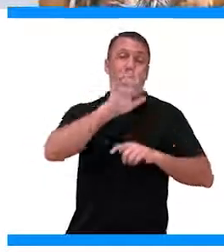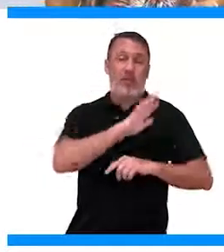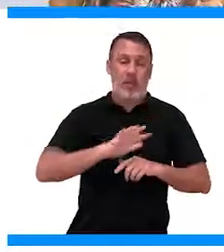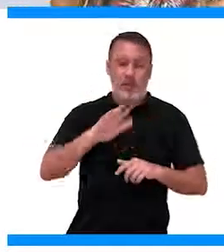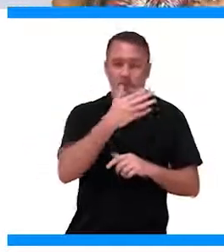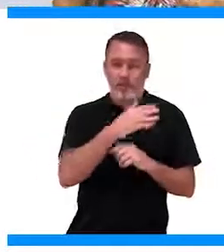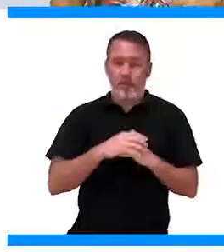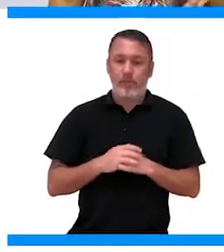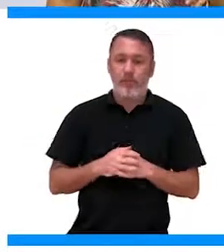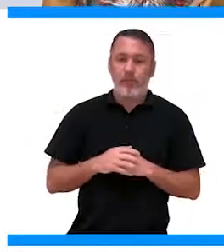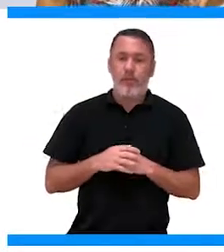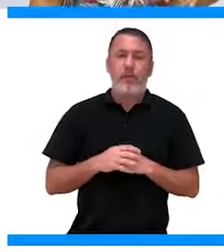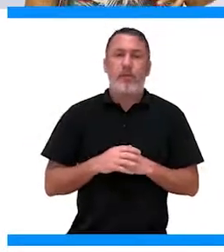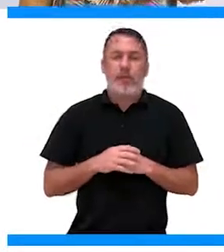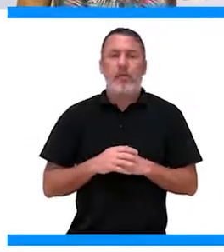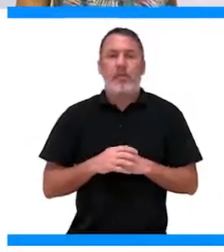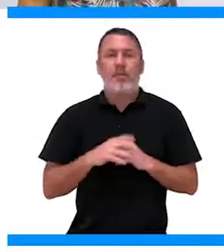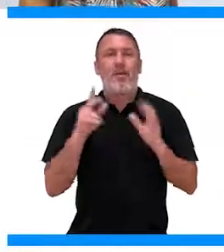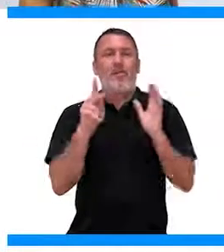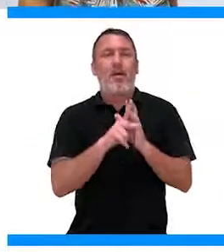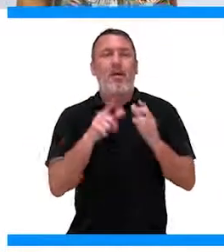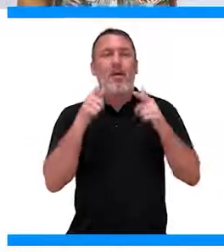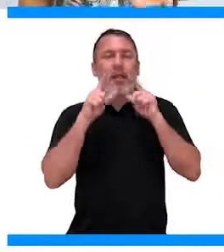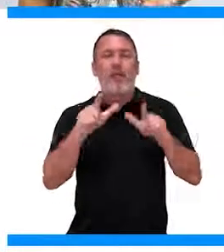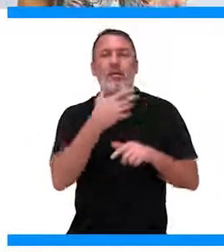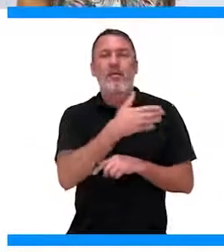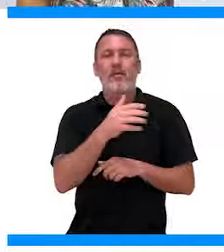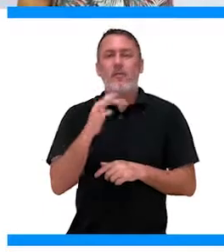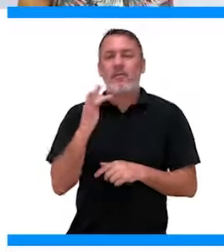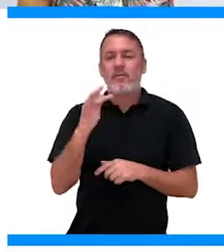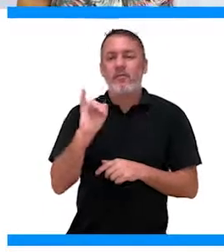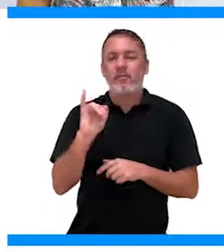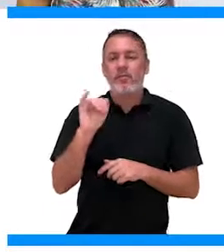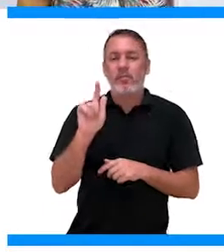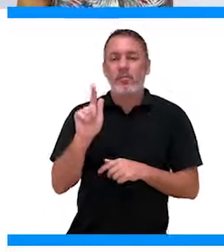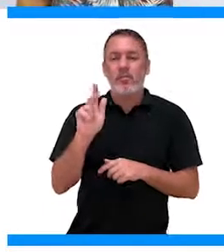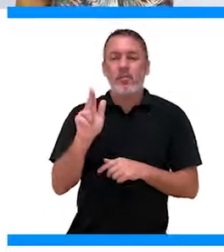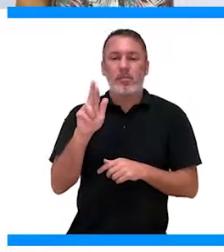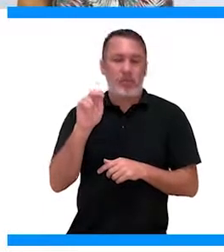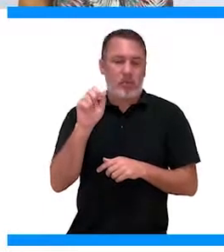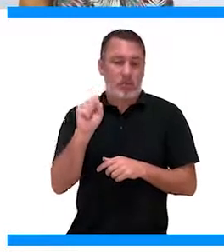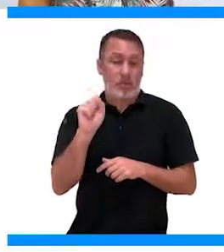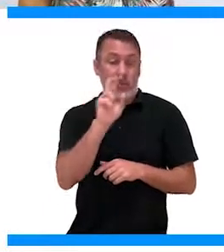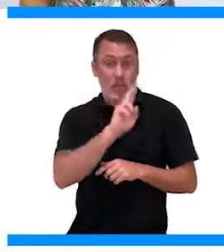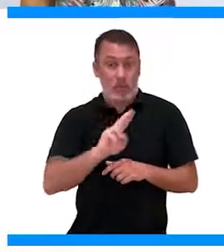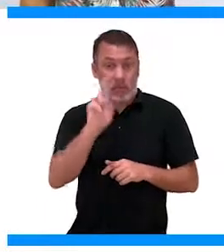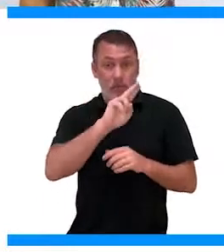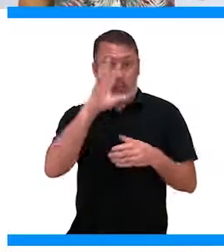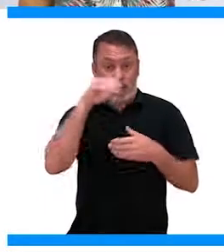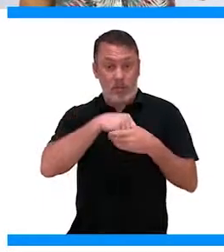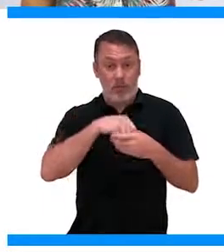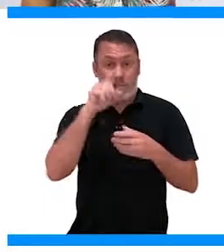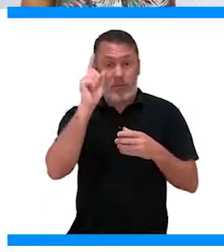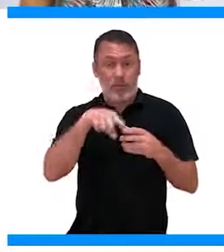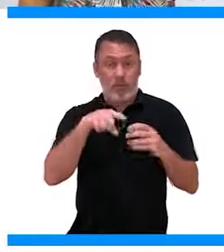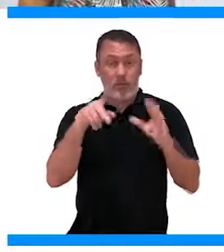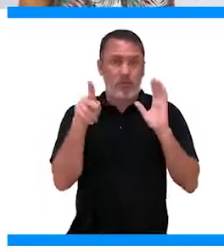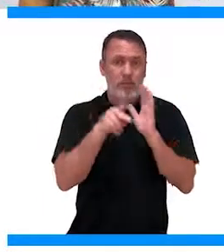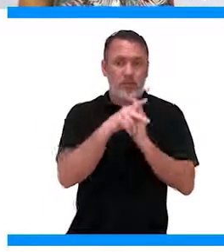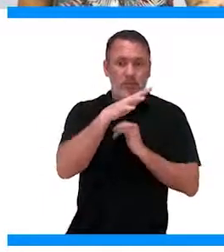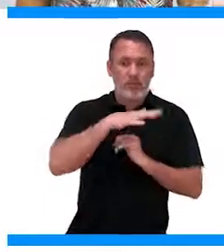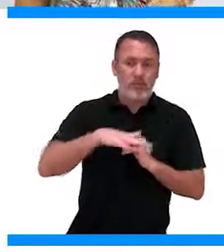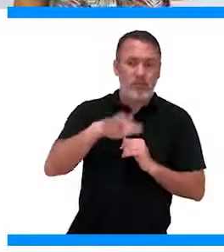faz. Então, figuras de linguagem são recursos estilísticos utilizados no nível dos sons,